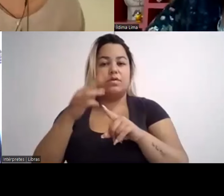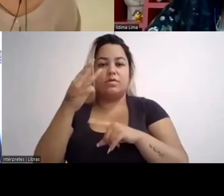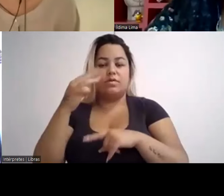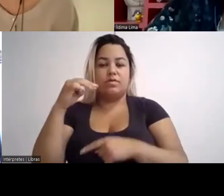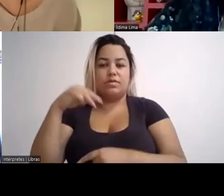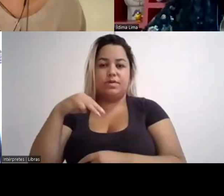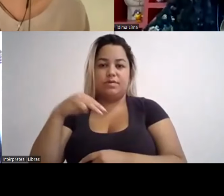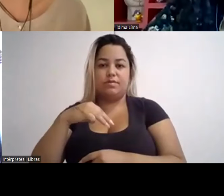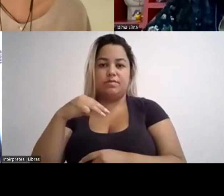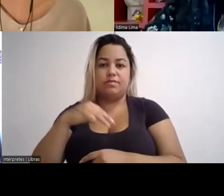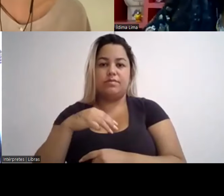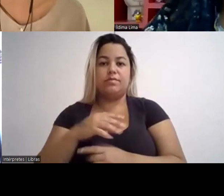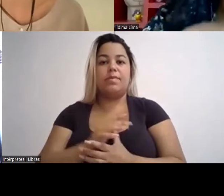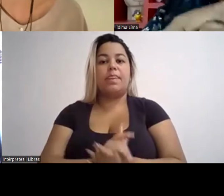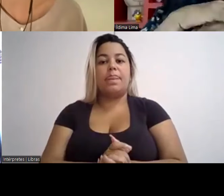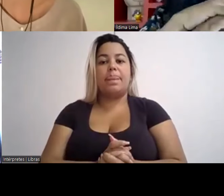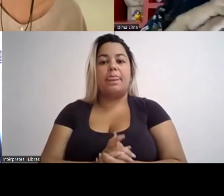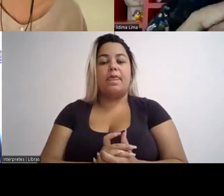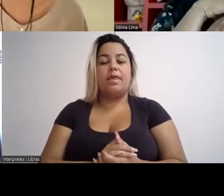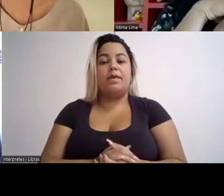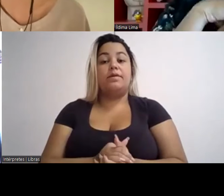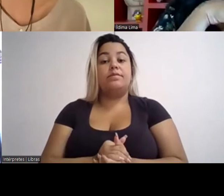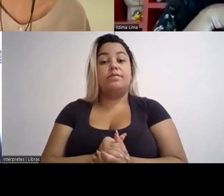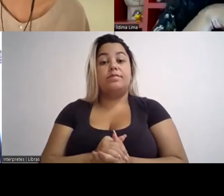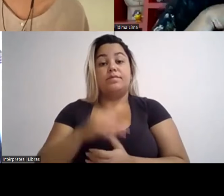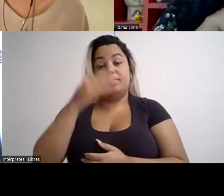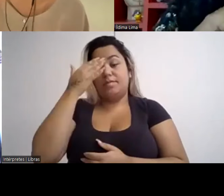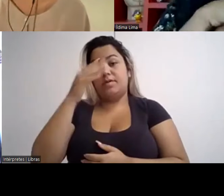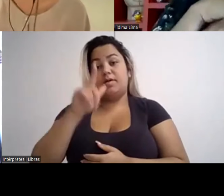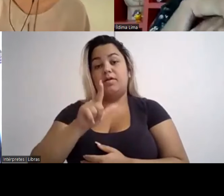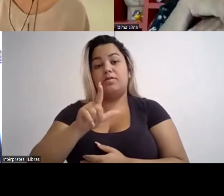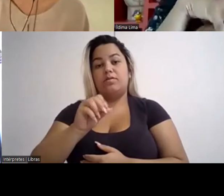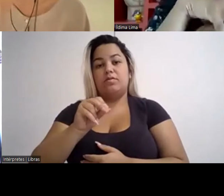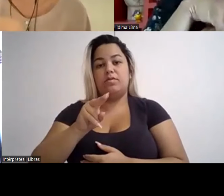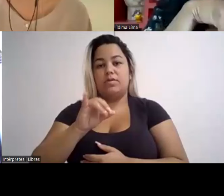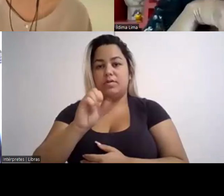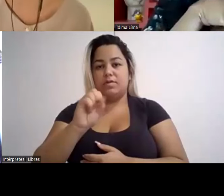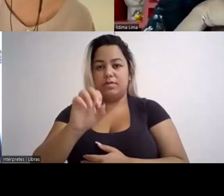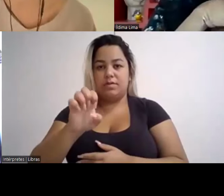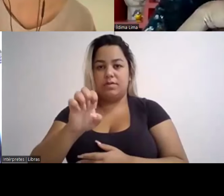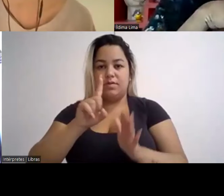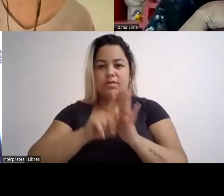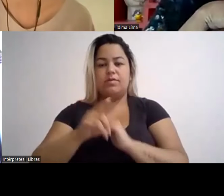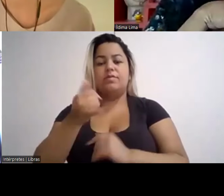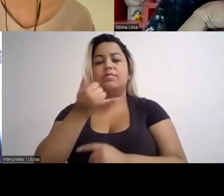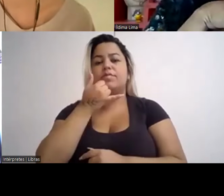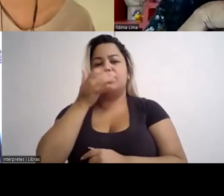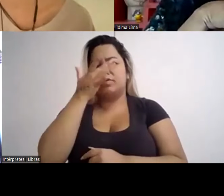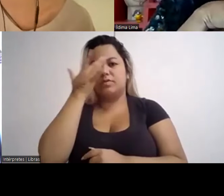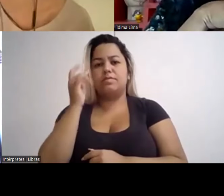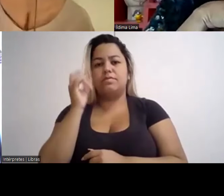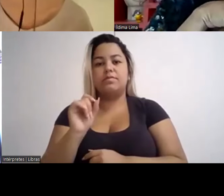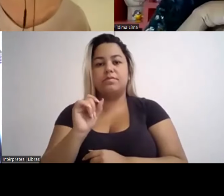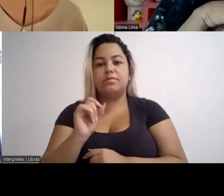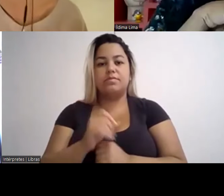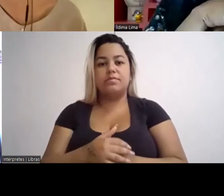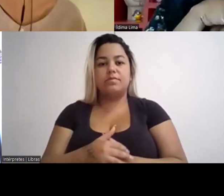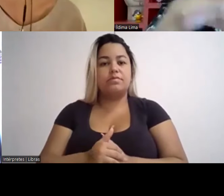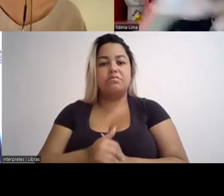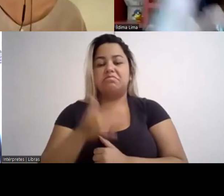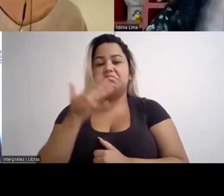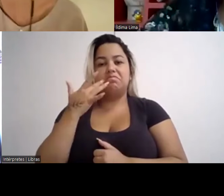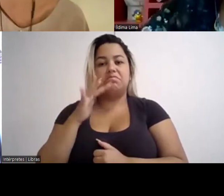dar conta dessa pergunta. Obrigada, Luiz. Olha, a pergunta foi de quem? Desculpa. Puxa, não sei te dizer.